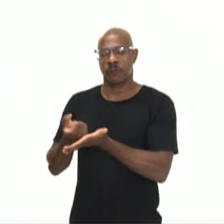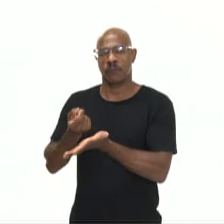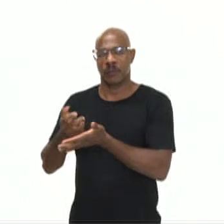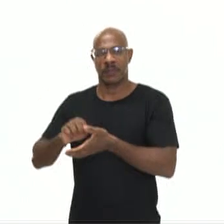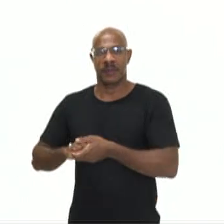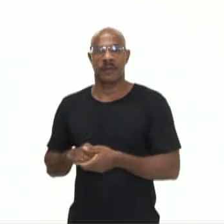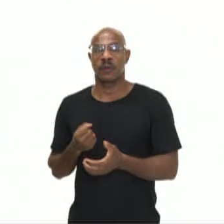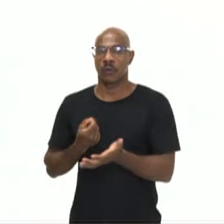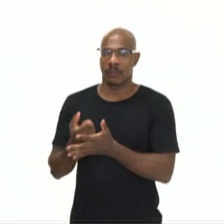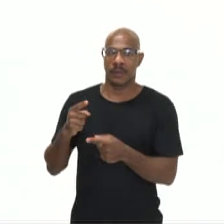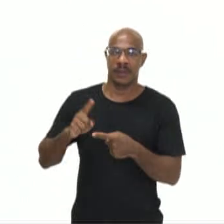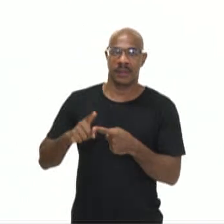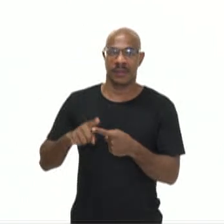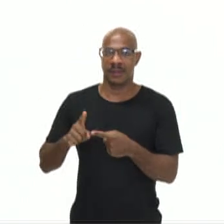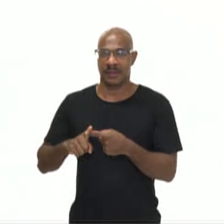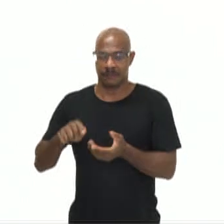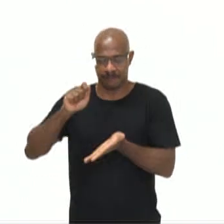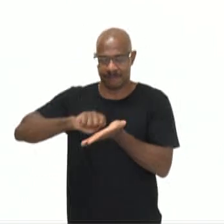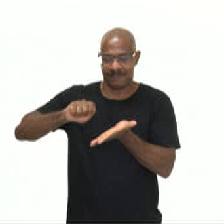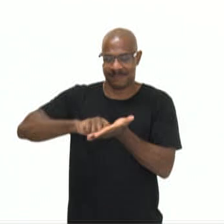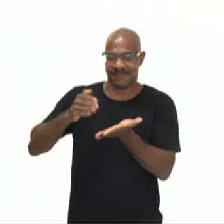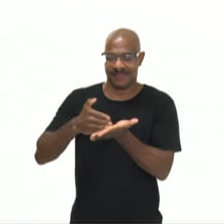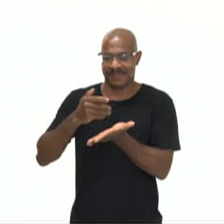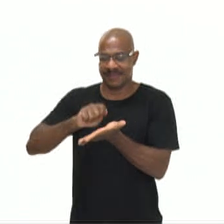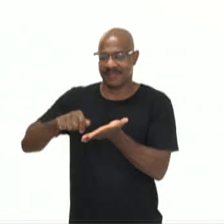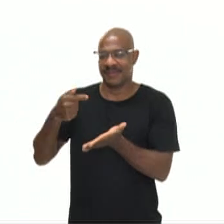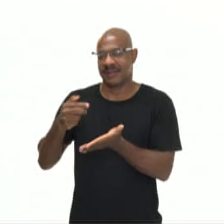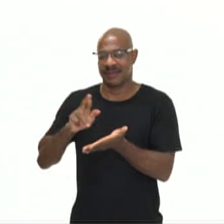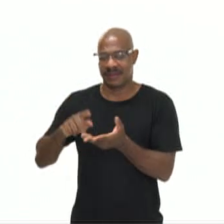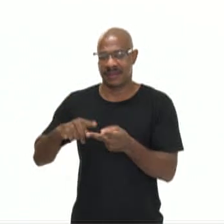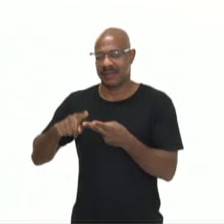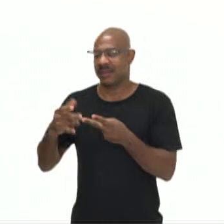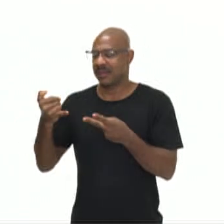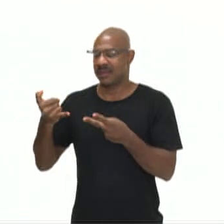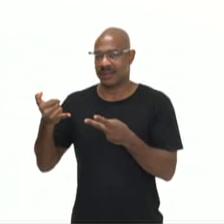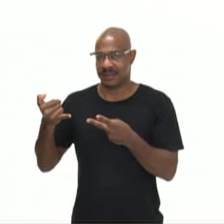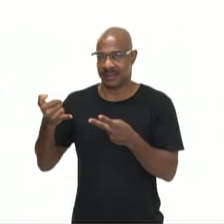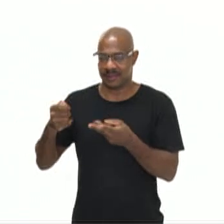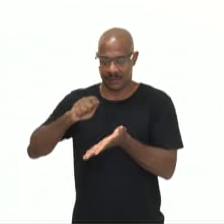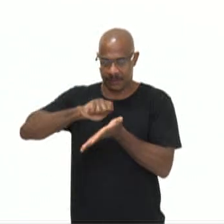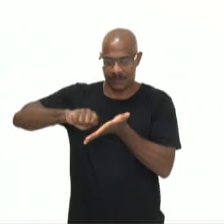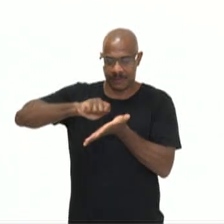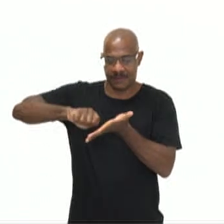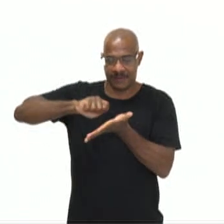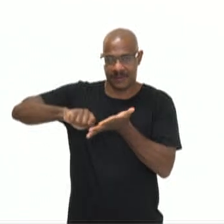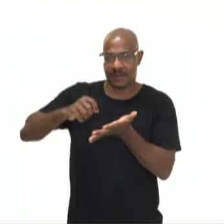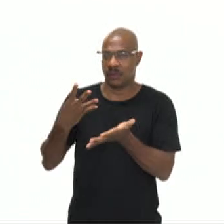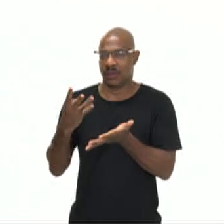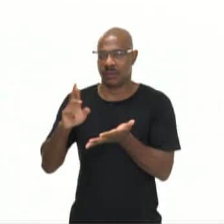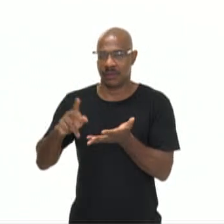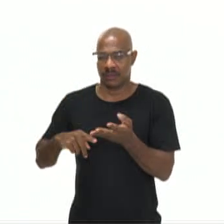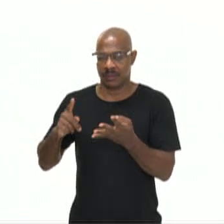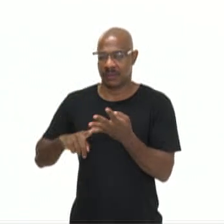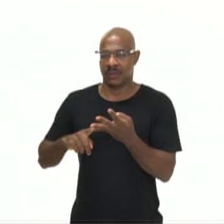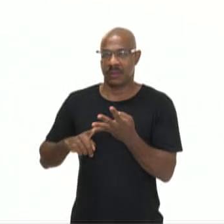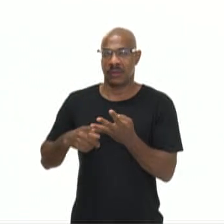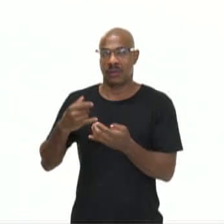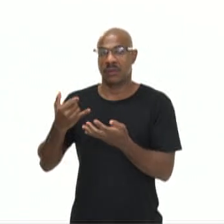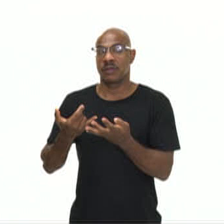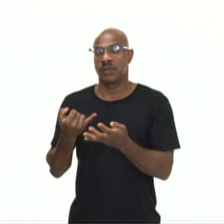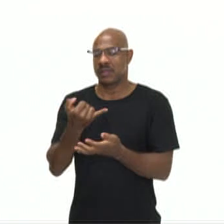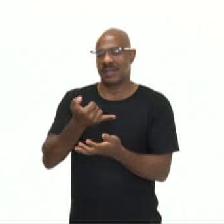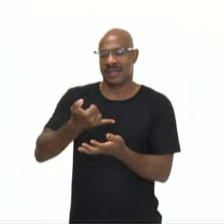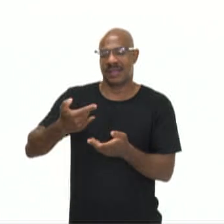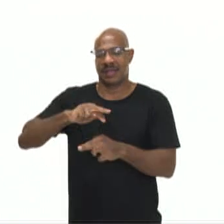onde comprei um bloco de anotações de R$7, uma caneta marca-texto de R$4 e um jogo de canetas